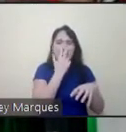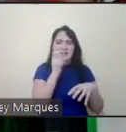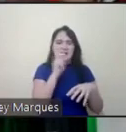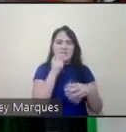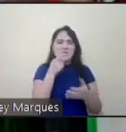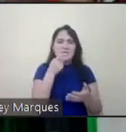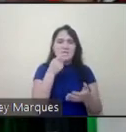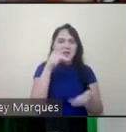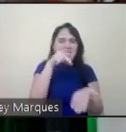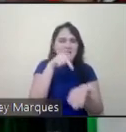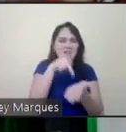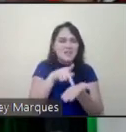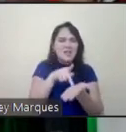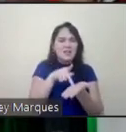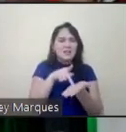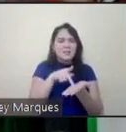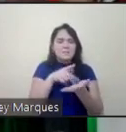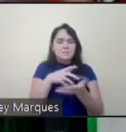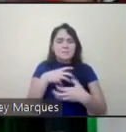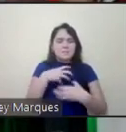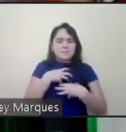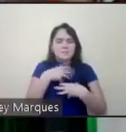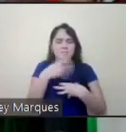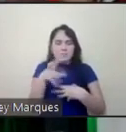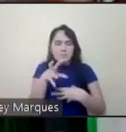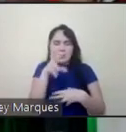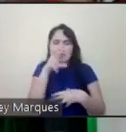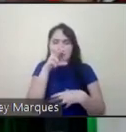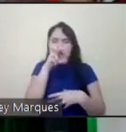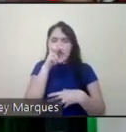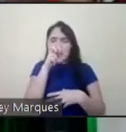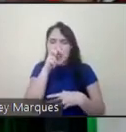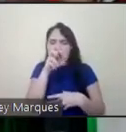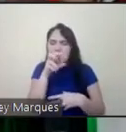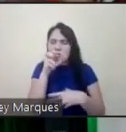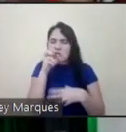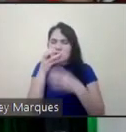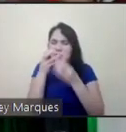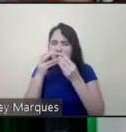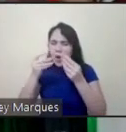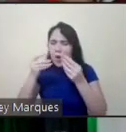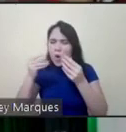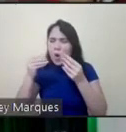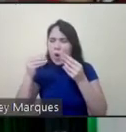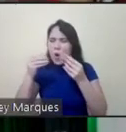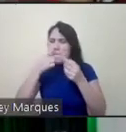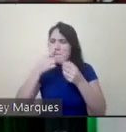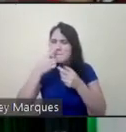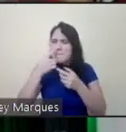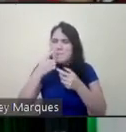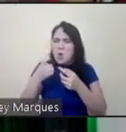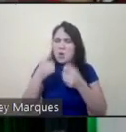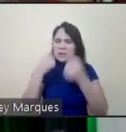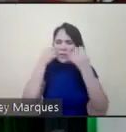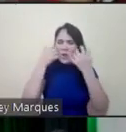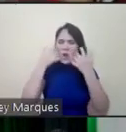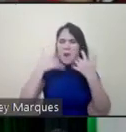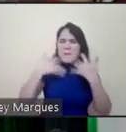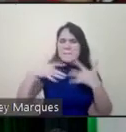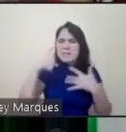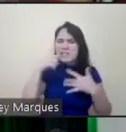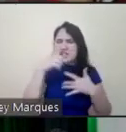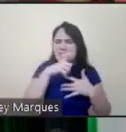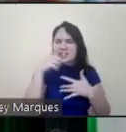as mãos o cheiro de um gosto podre, o suor quente do mentiroso. Mas o que é belo